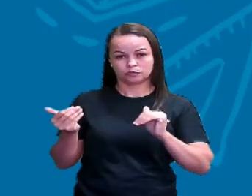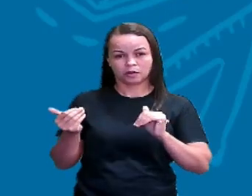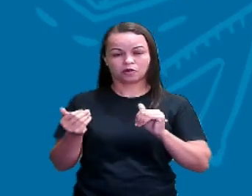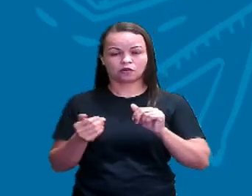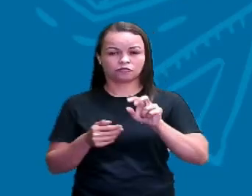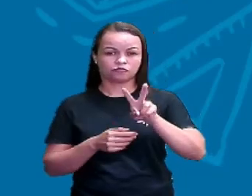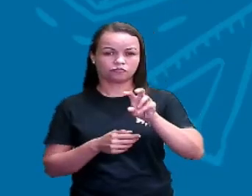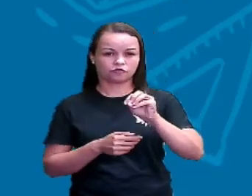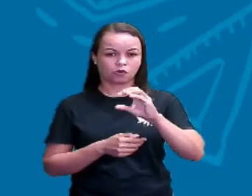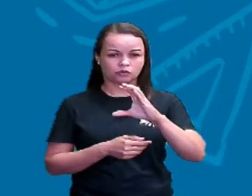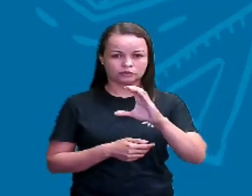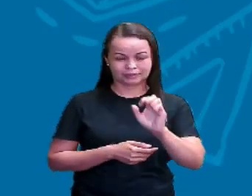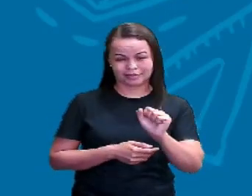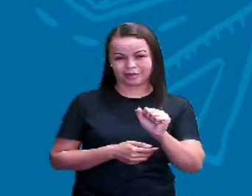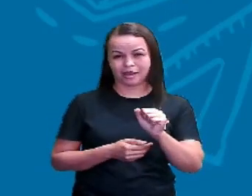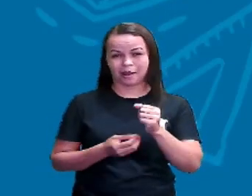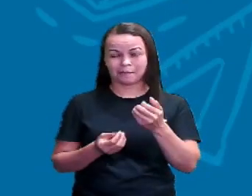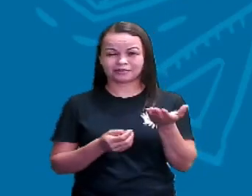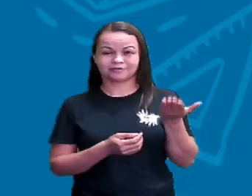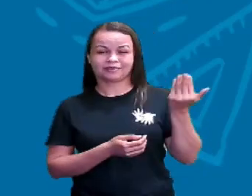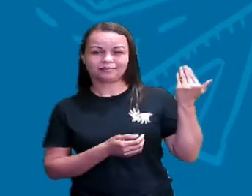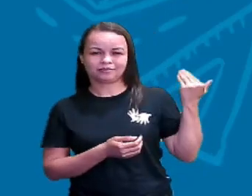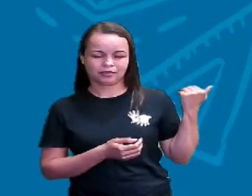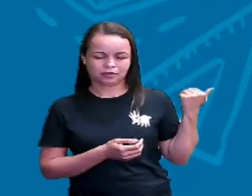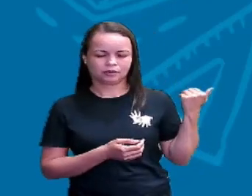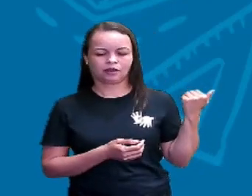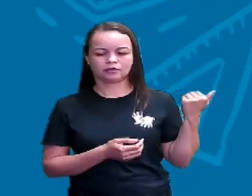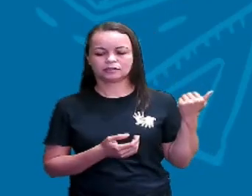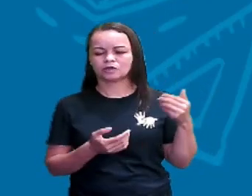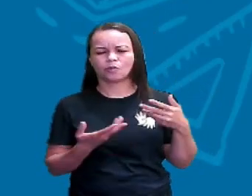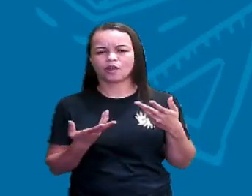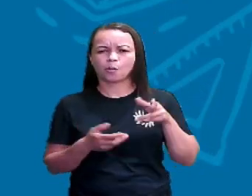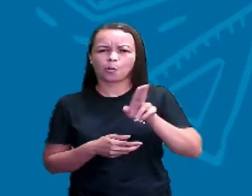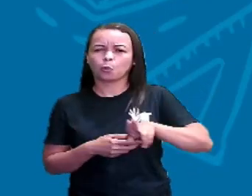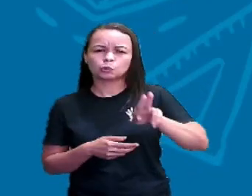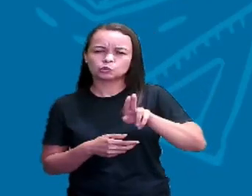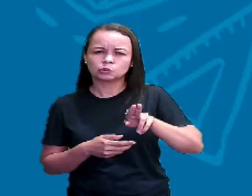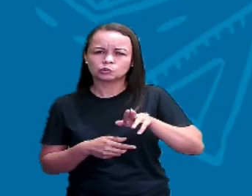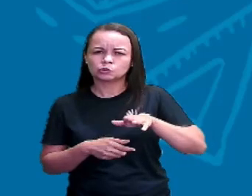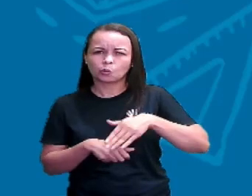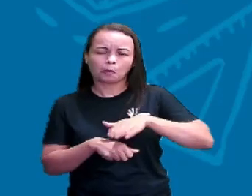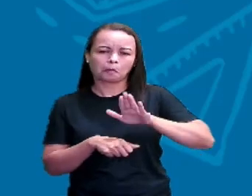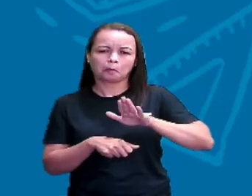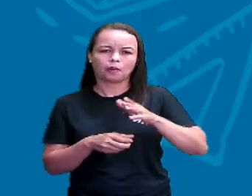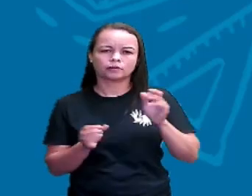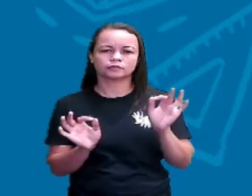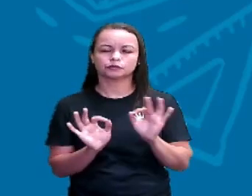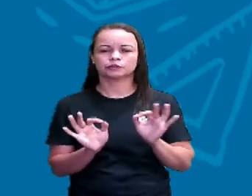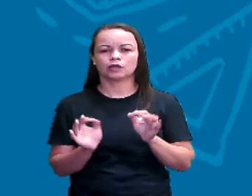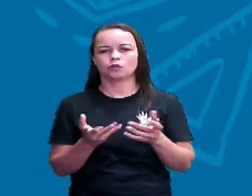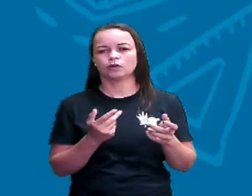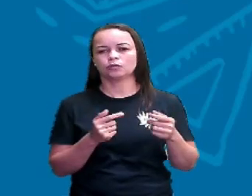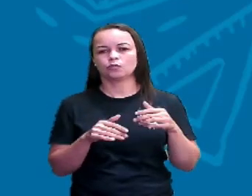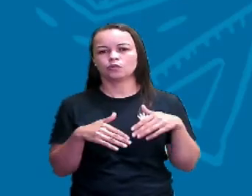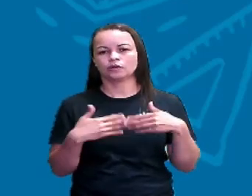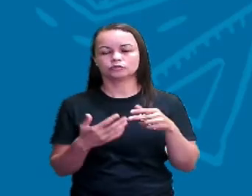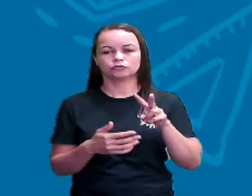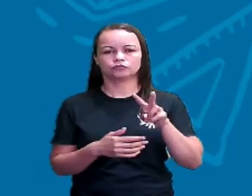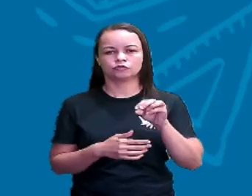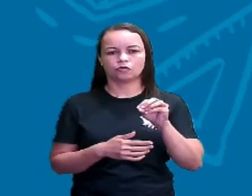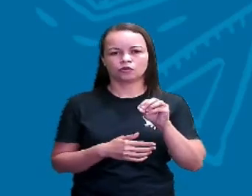coisa mais arcaica, mais antiga. Não é tão usual quanto o você da